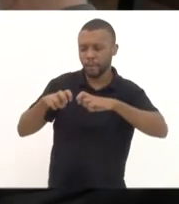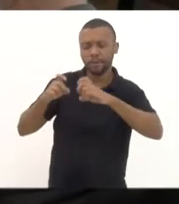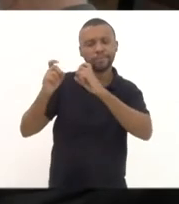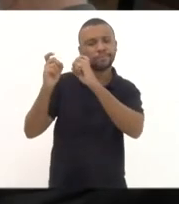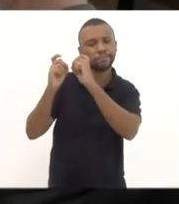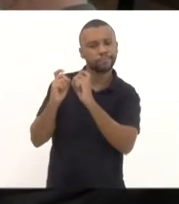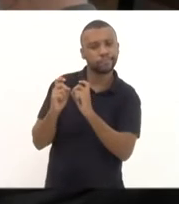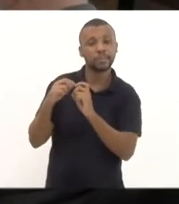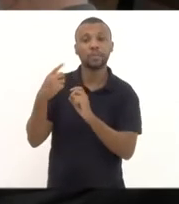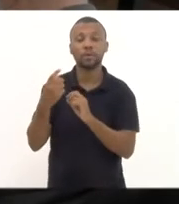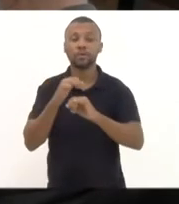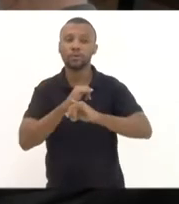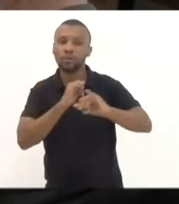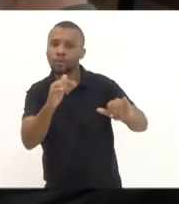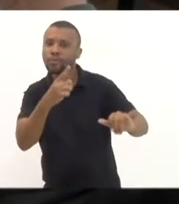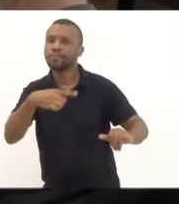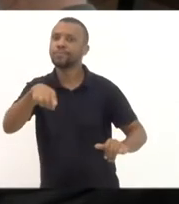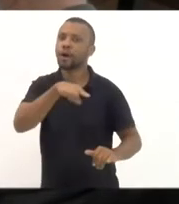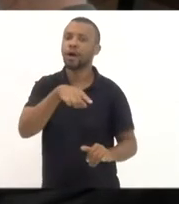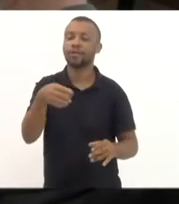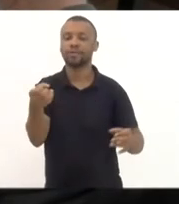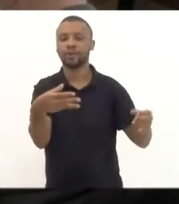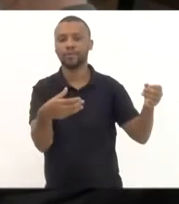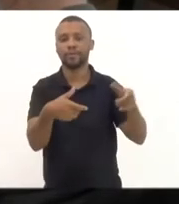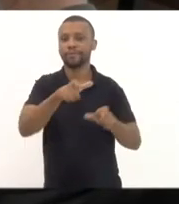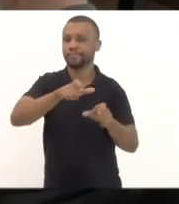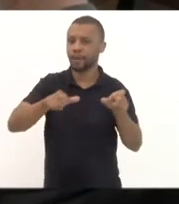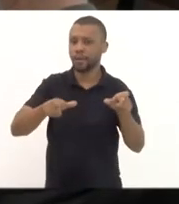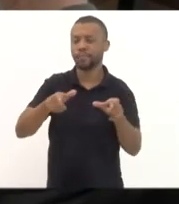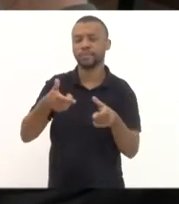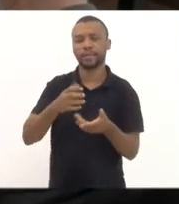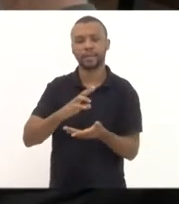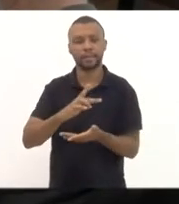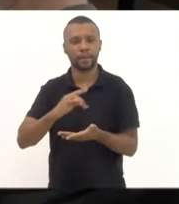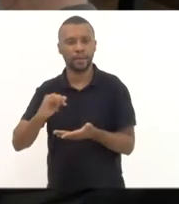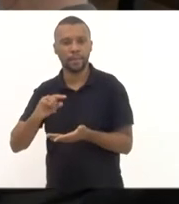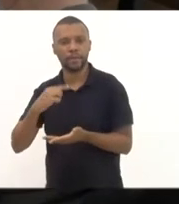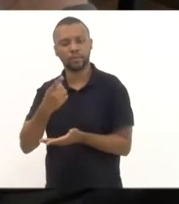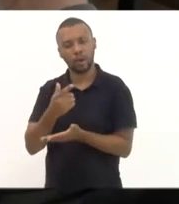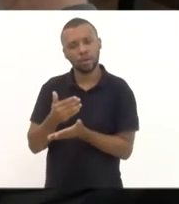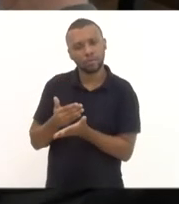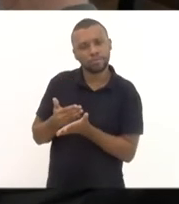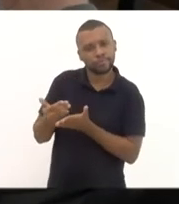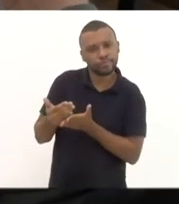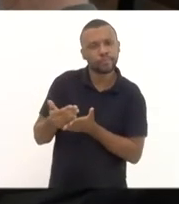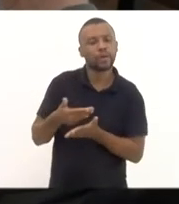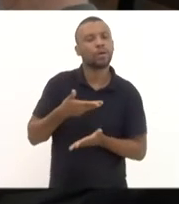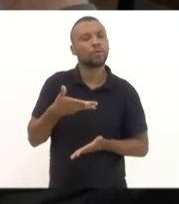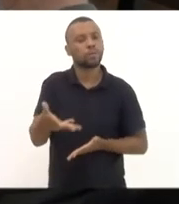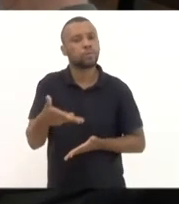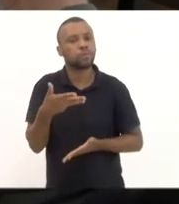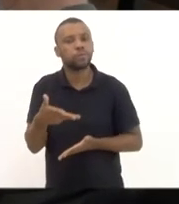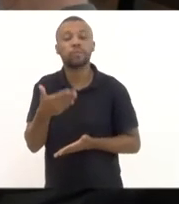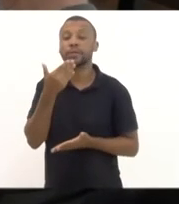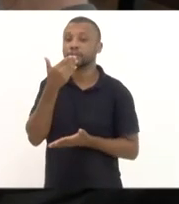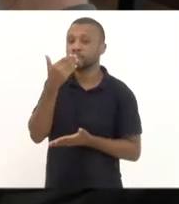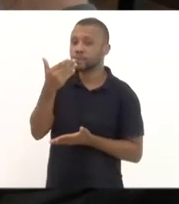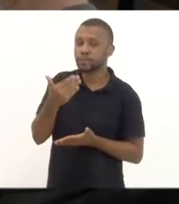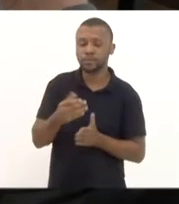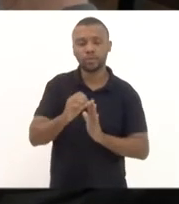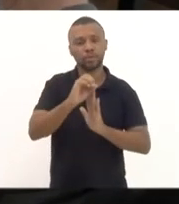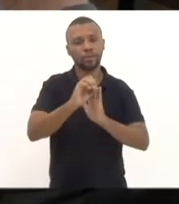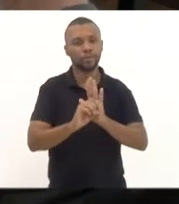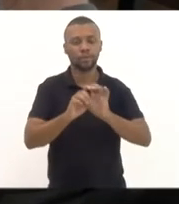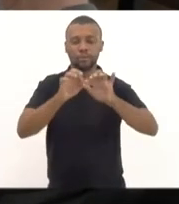depois comunicamos aos novos os membros da comissão parlamentar em que a gente poder dar acelerar esses encaminhamentos esses